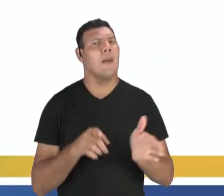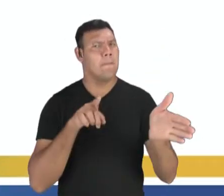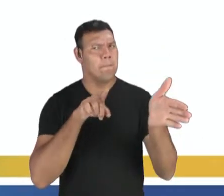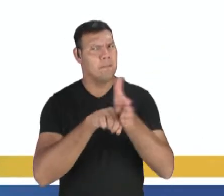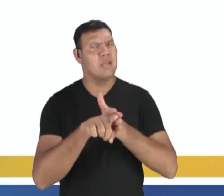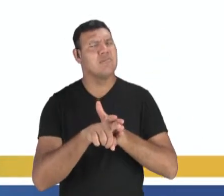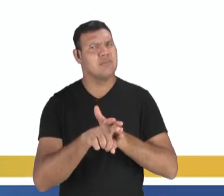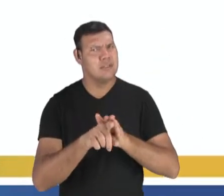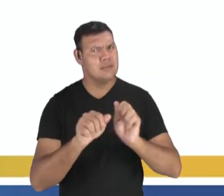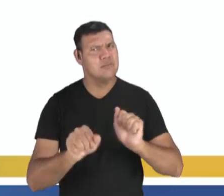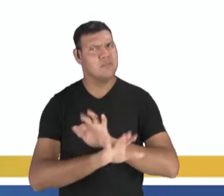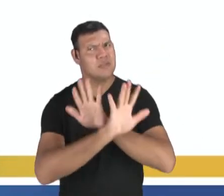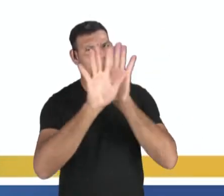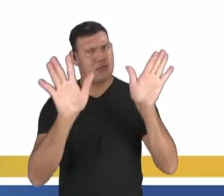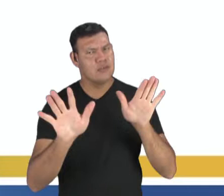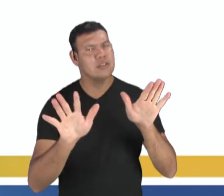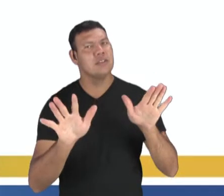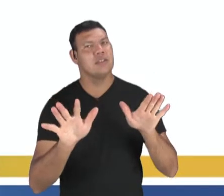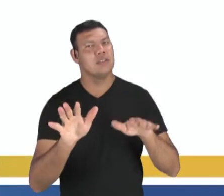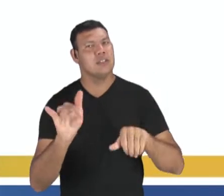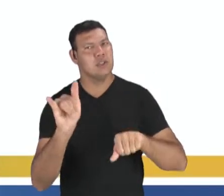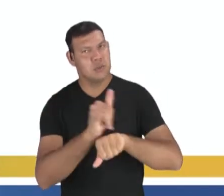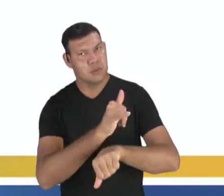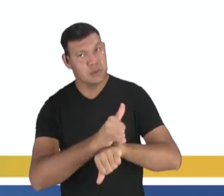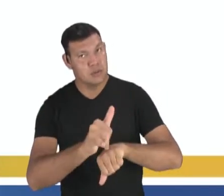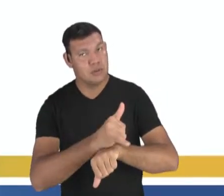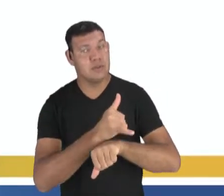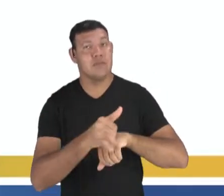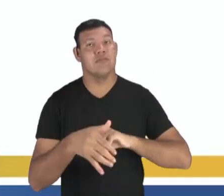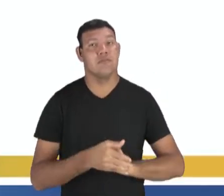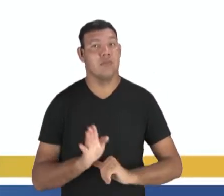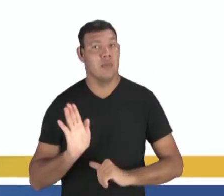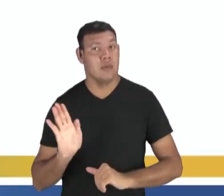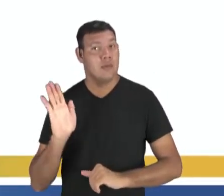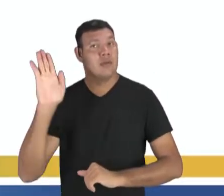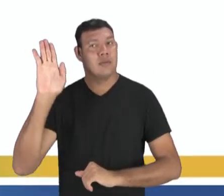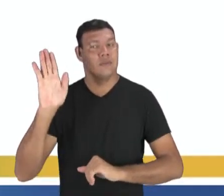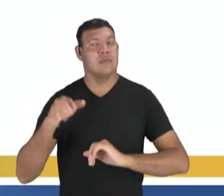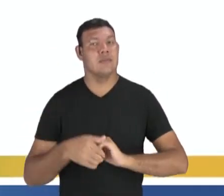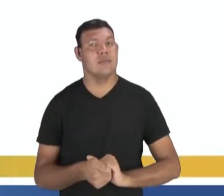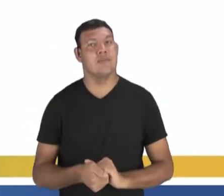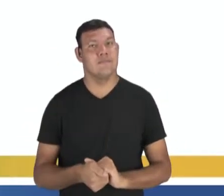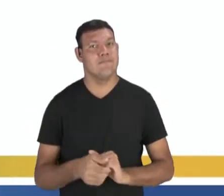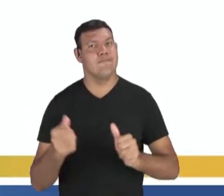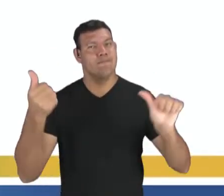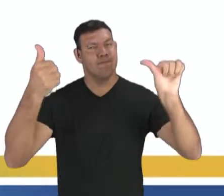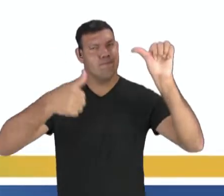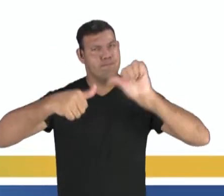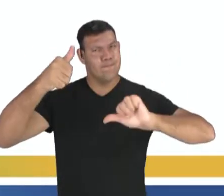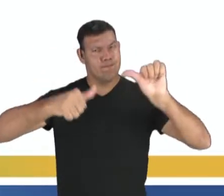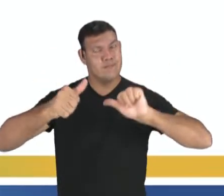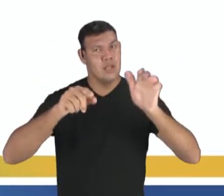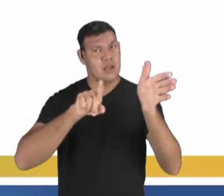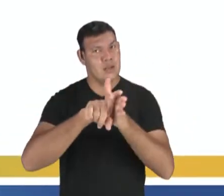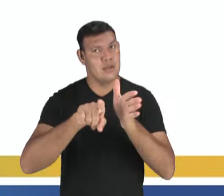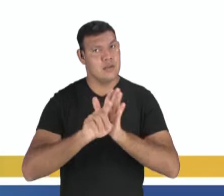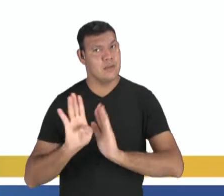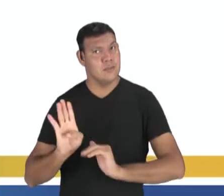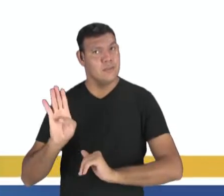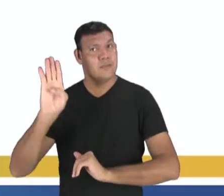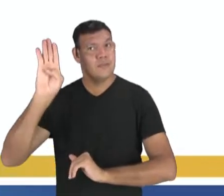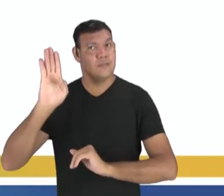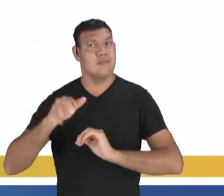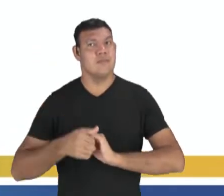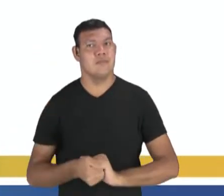é bem direta Ela é bem técnica o candidato para começar a gente analisando a questão o